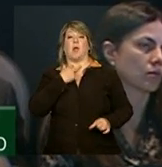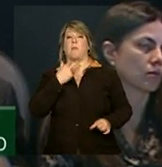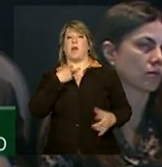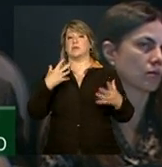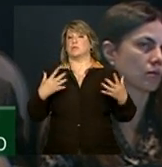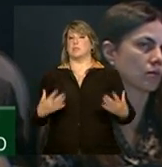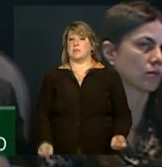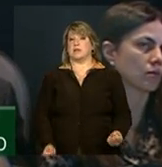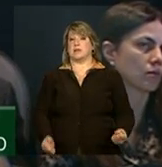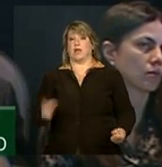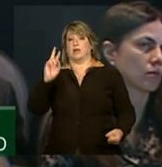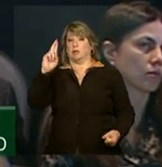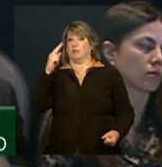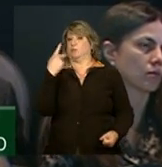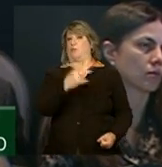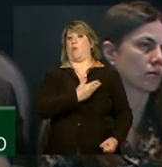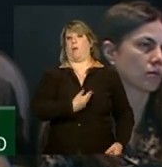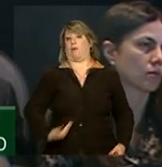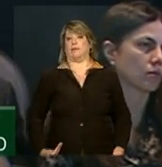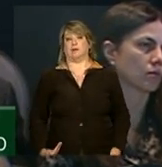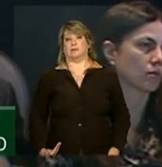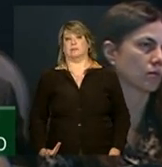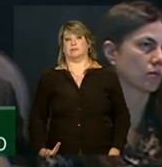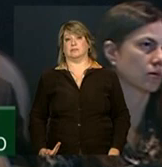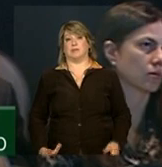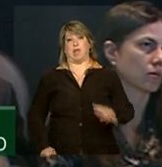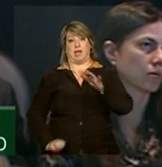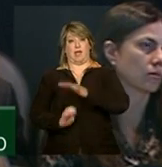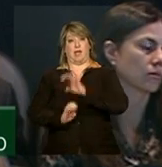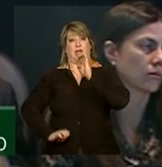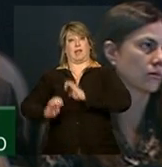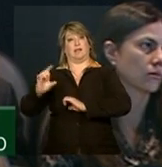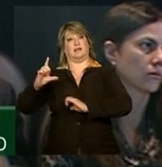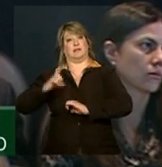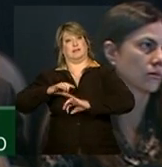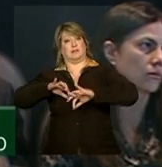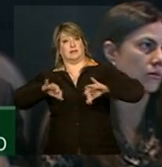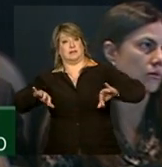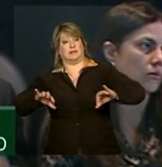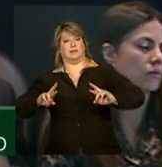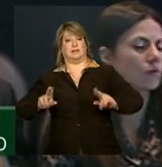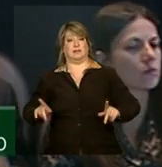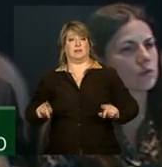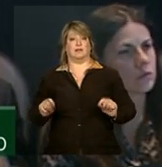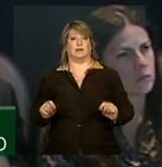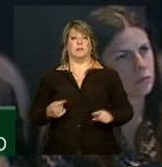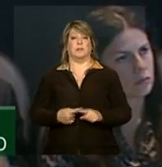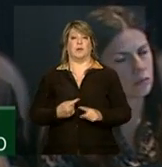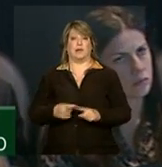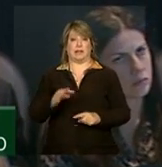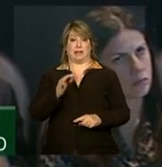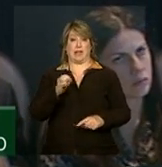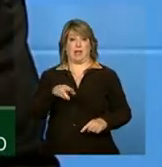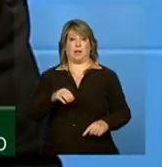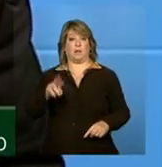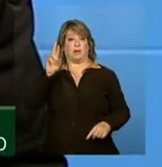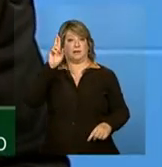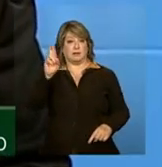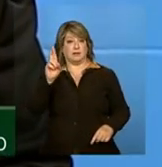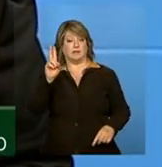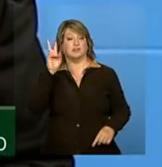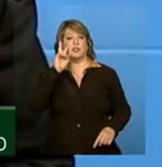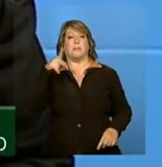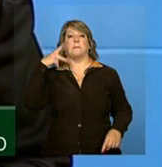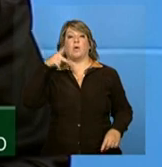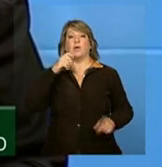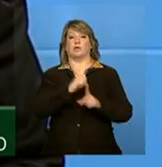dos governos no âmbito da política social. Em últimos termos, e acima de tudo, a responsabilidade em matéria de